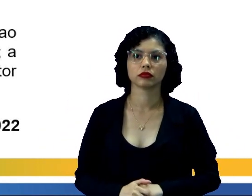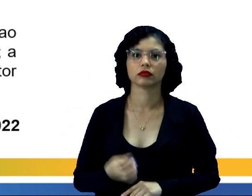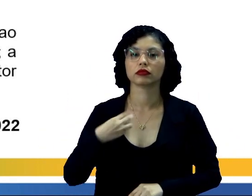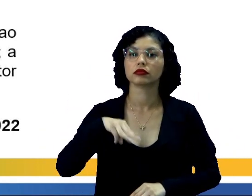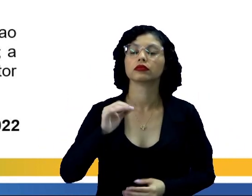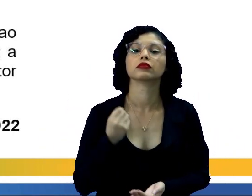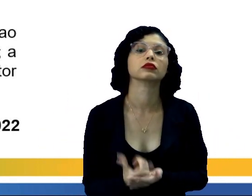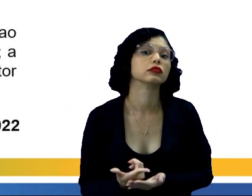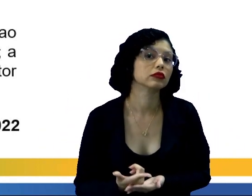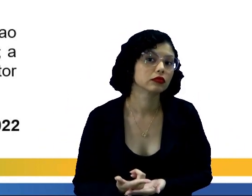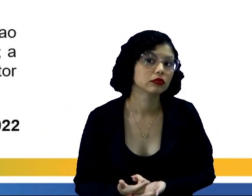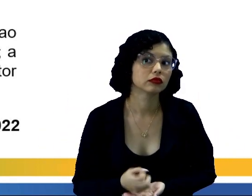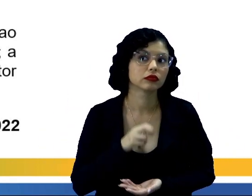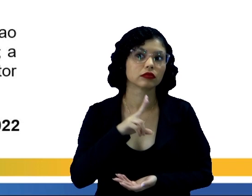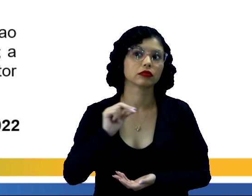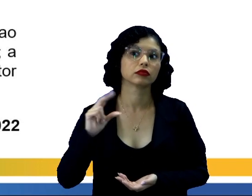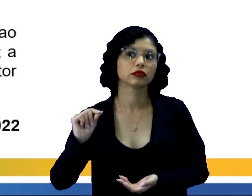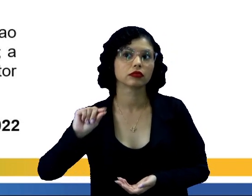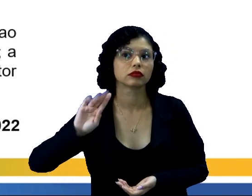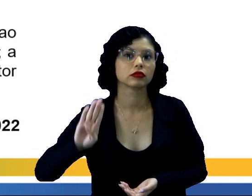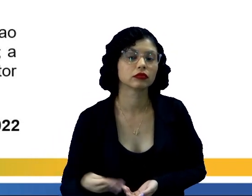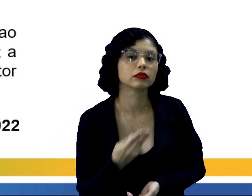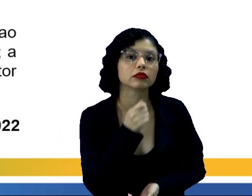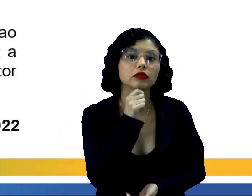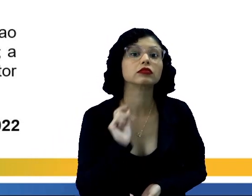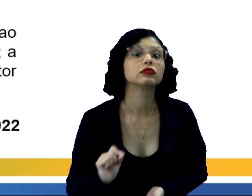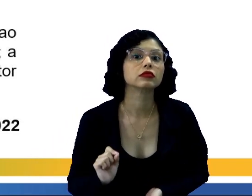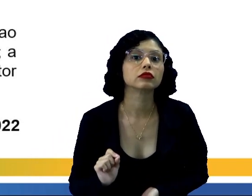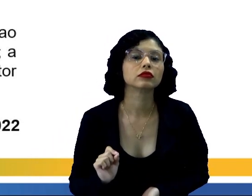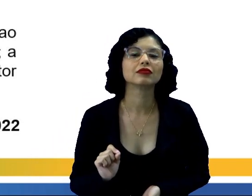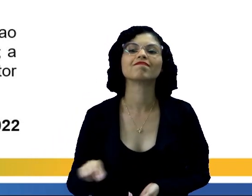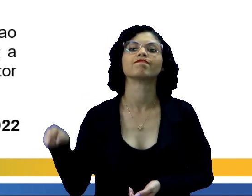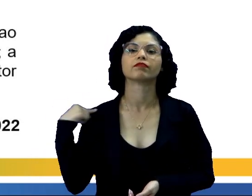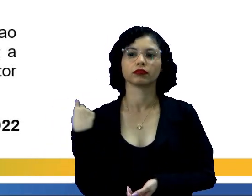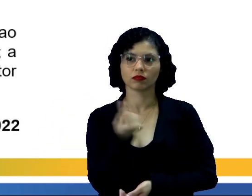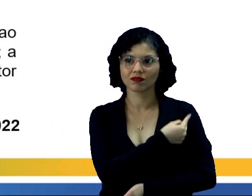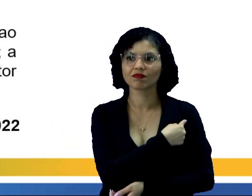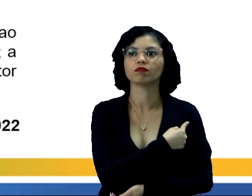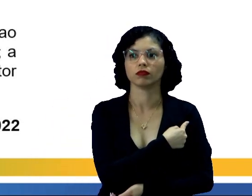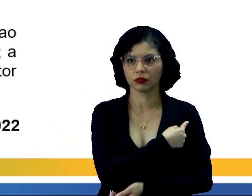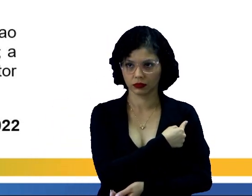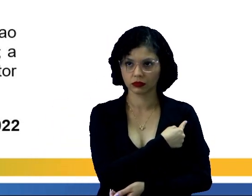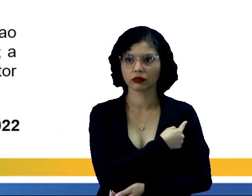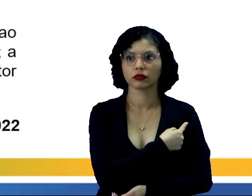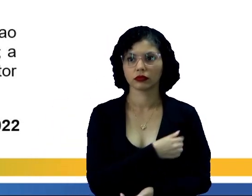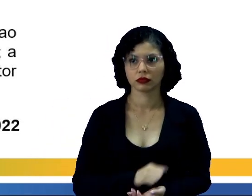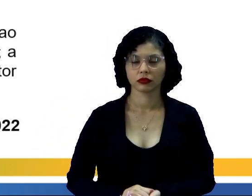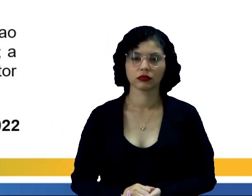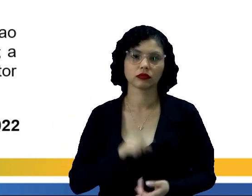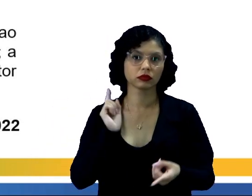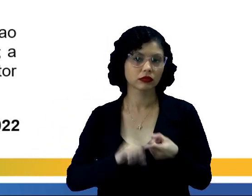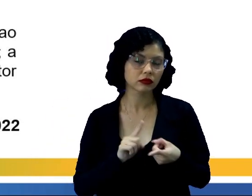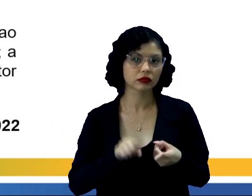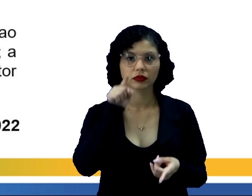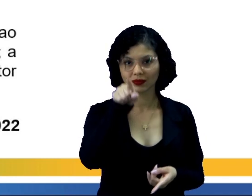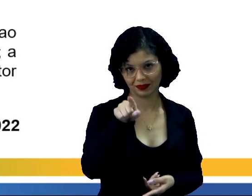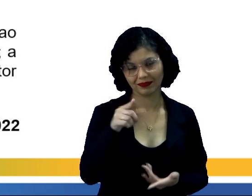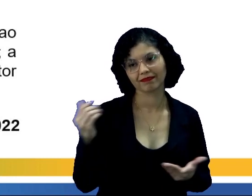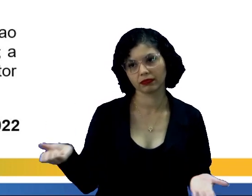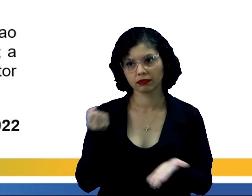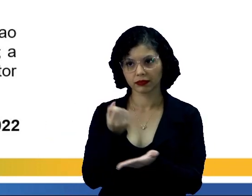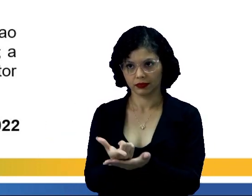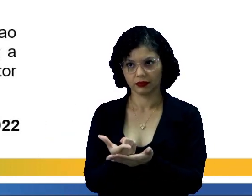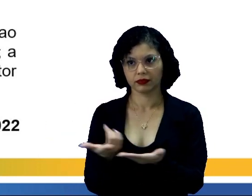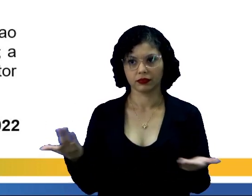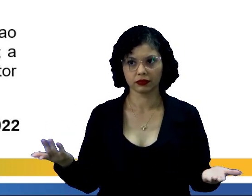Quem vai pagar a conta de 500 bilhões nos próximos anos? Consumidor de energia. Então, aí já impacta, porque você é esse